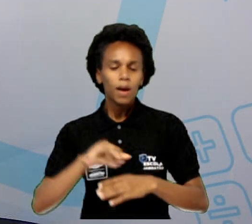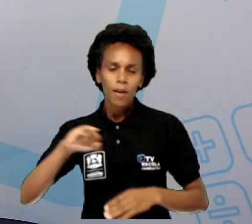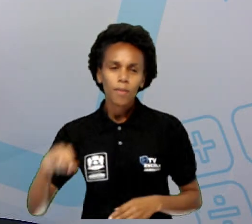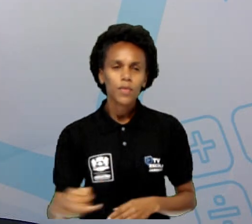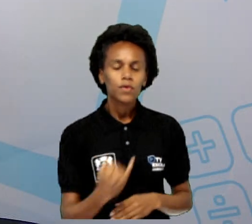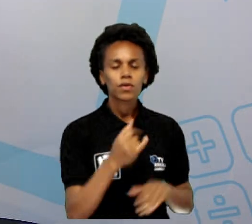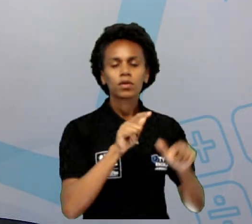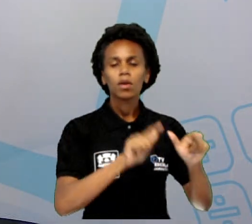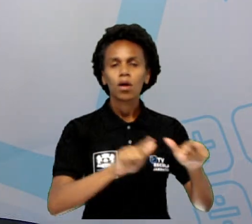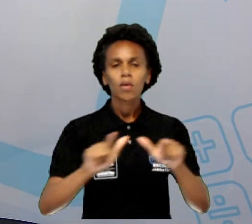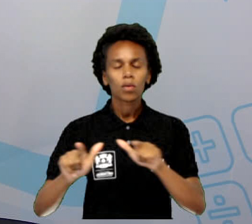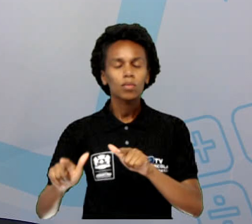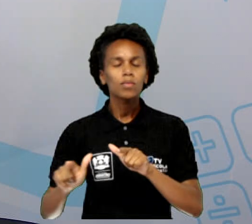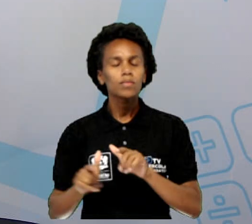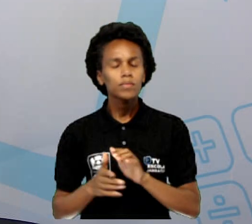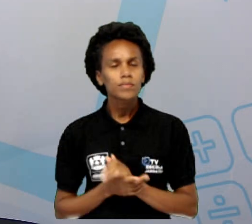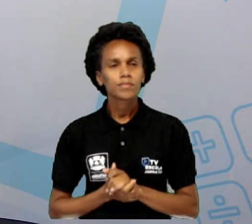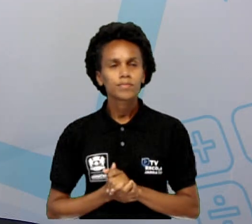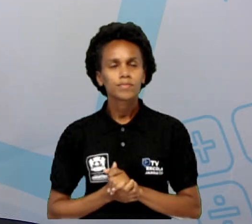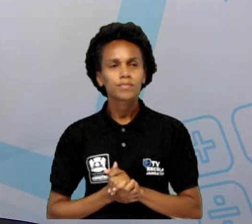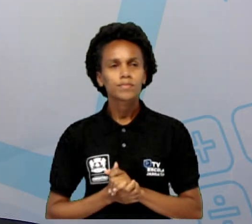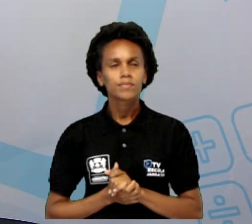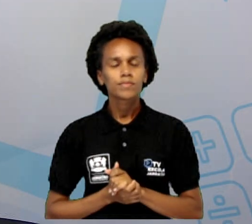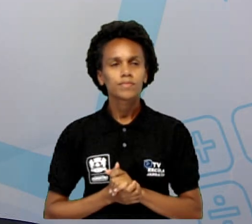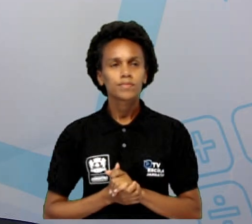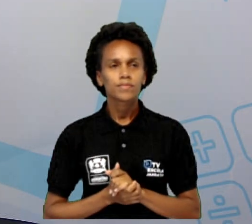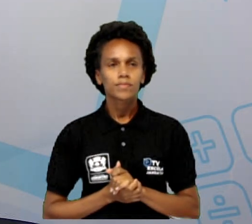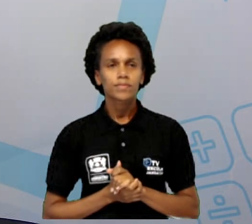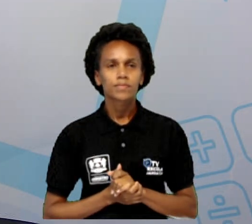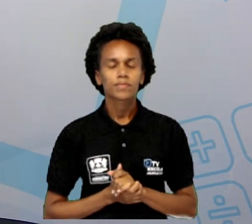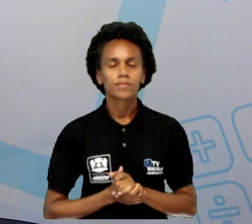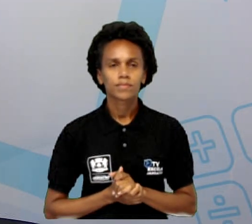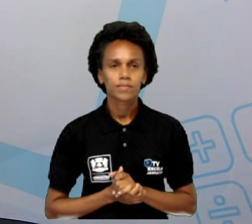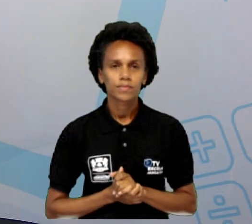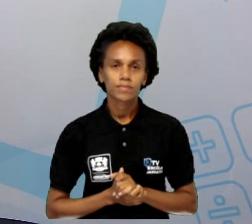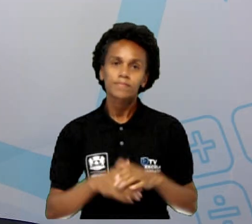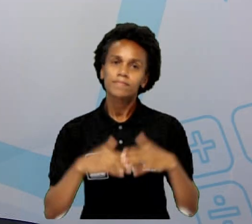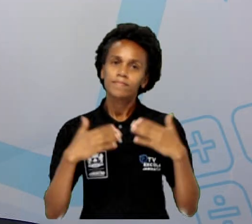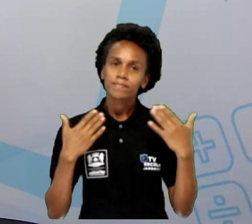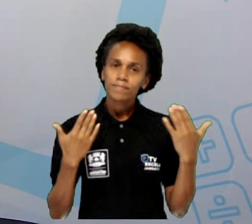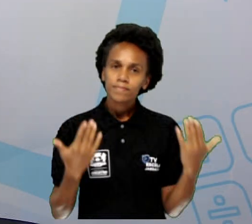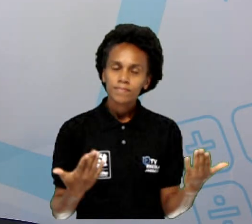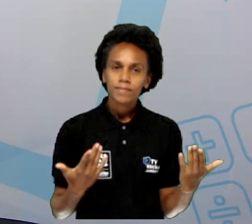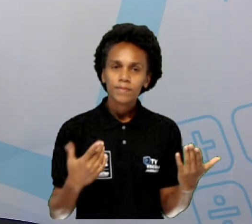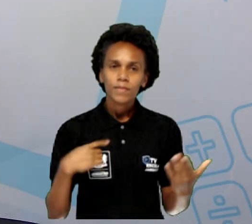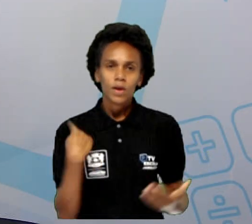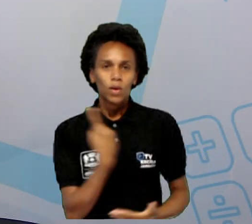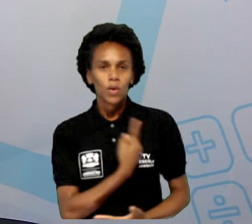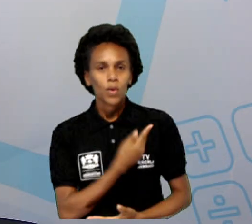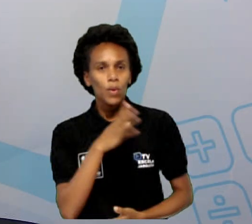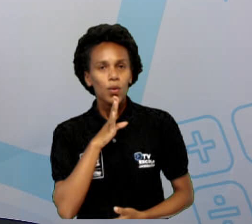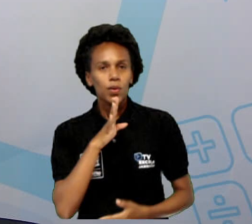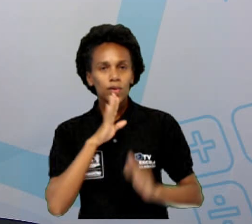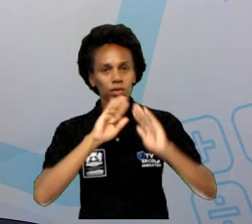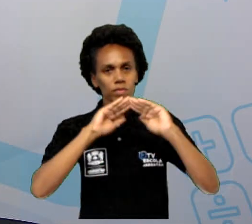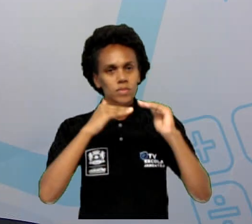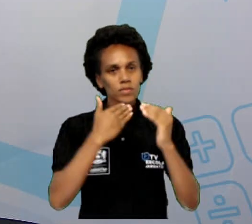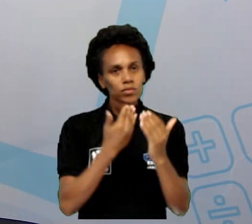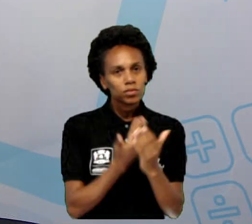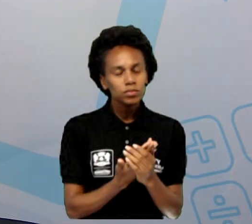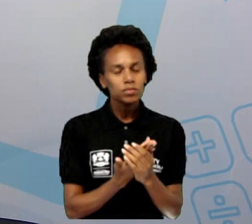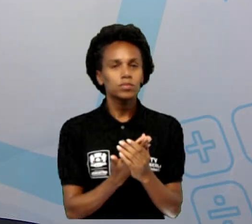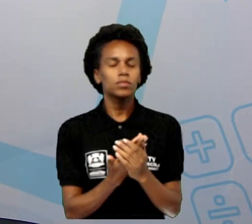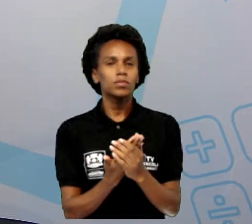certo? Olha só, então, a gente conheceu a escola de uma outra forma. A gente conheceu a